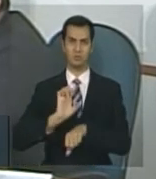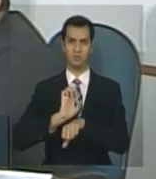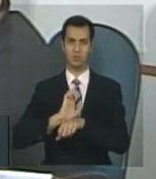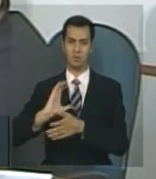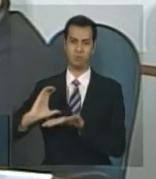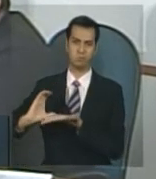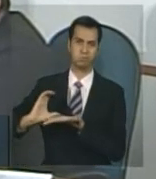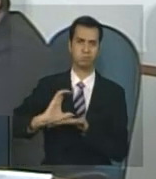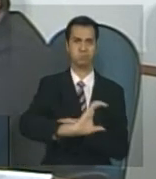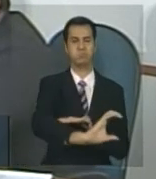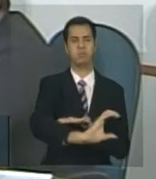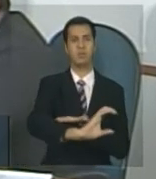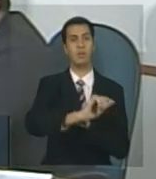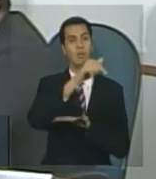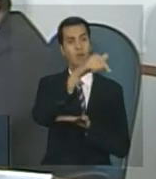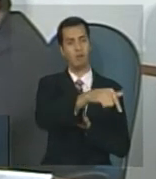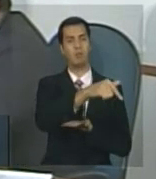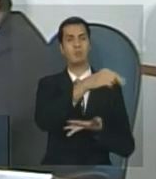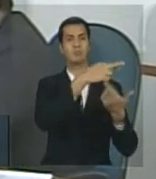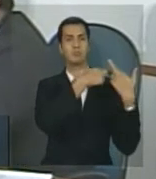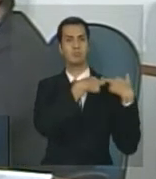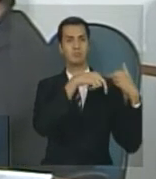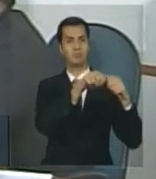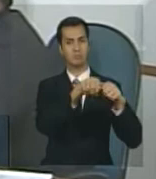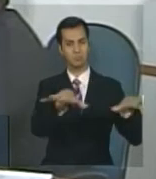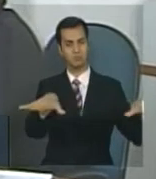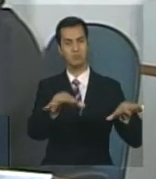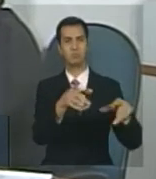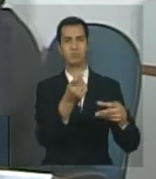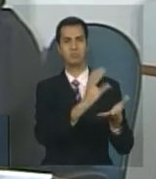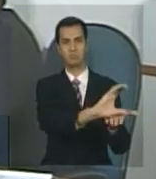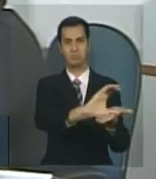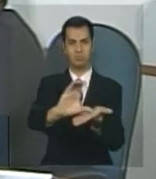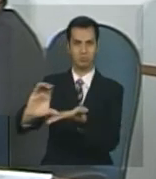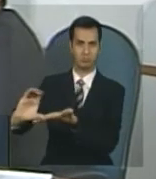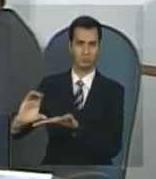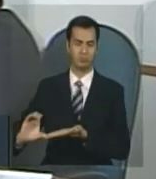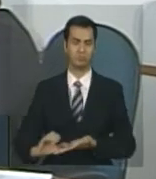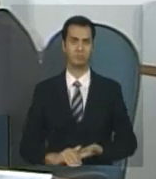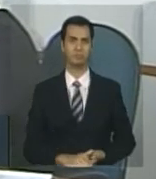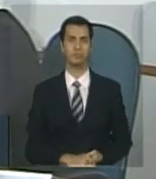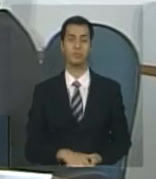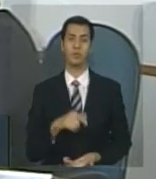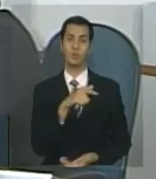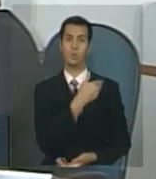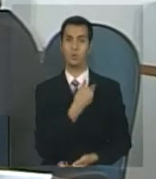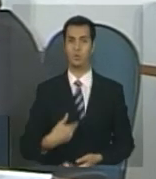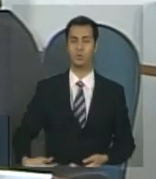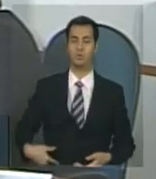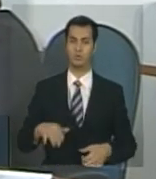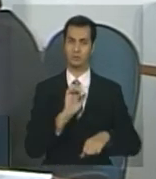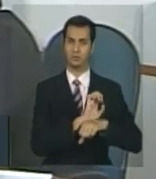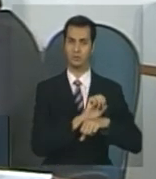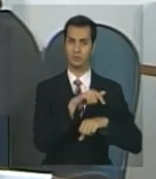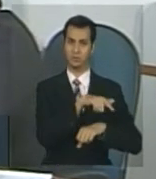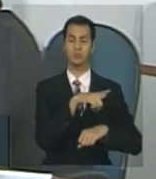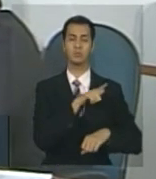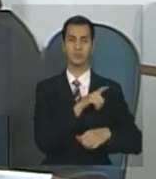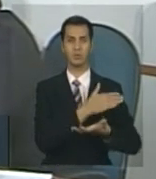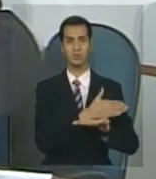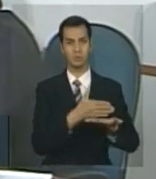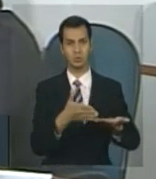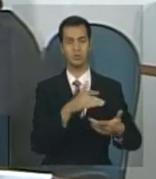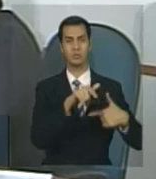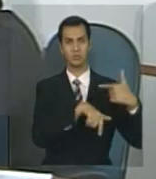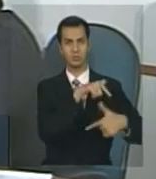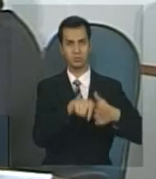os estados, para os governos estaduais, e os governos estaduais promoveram ou estão promovendo